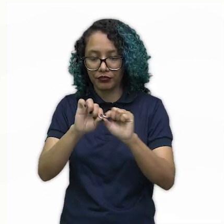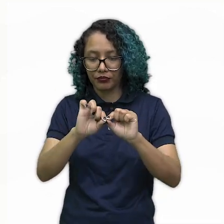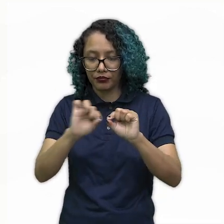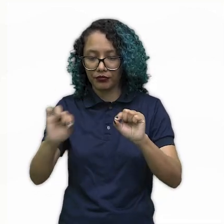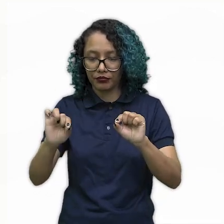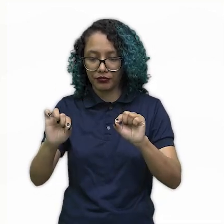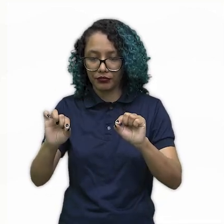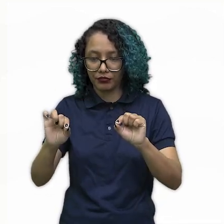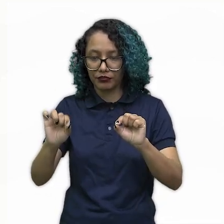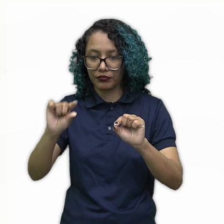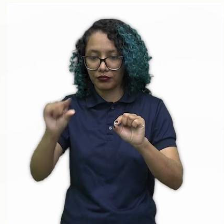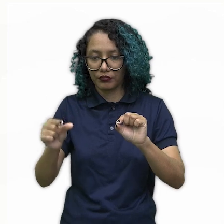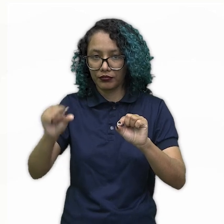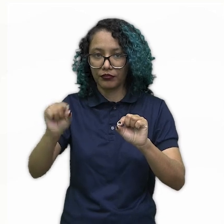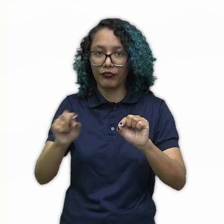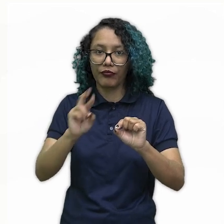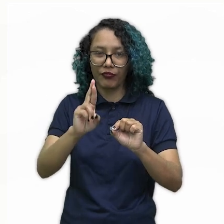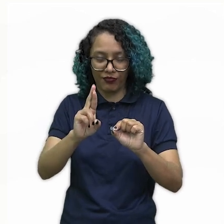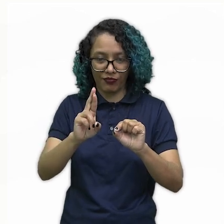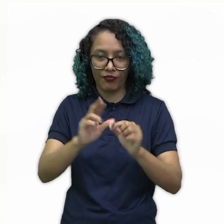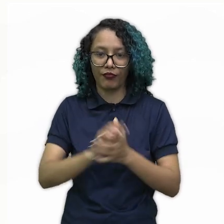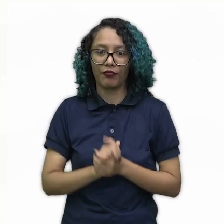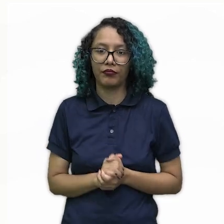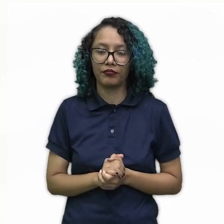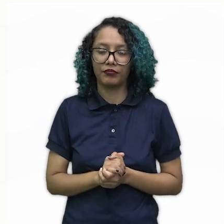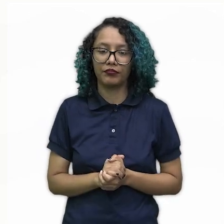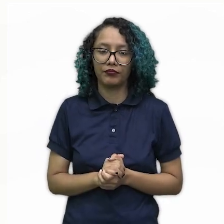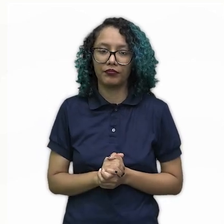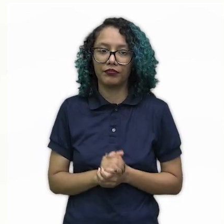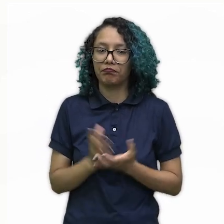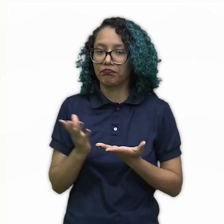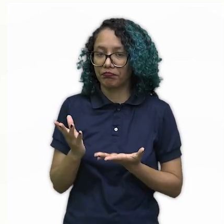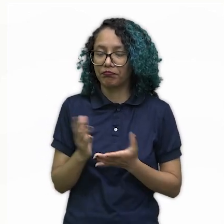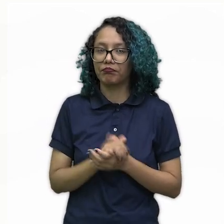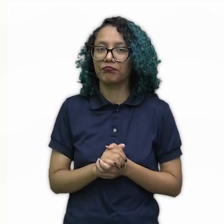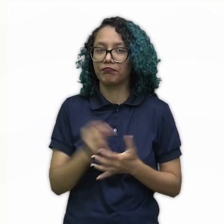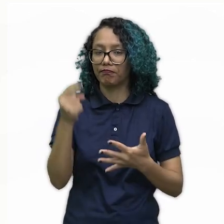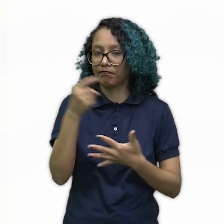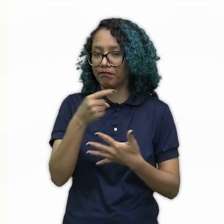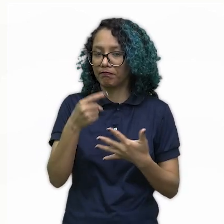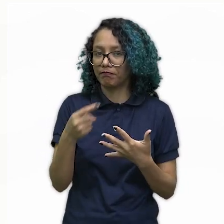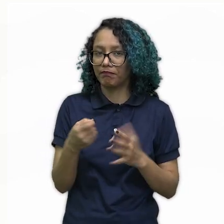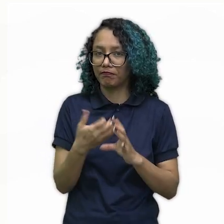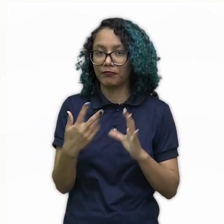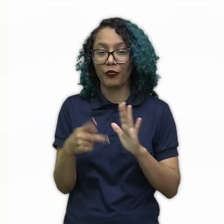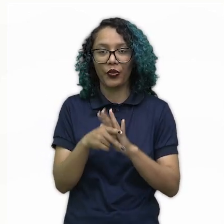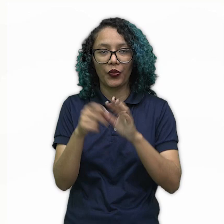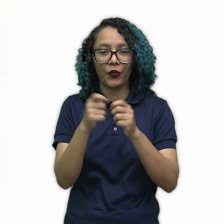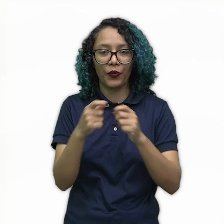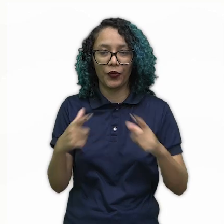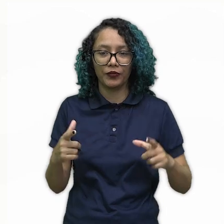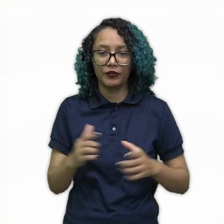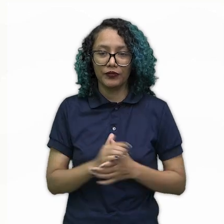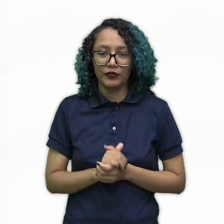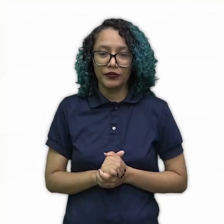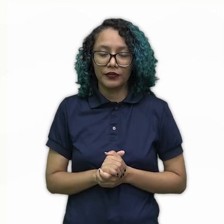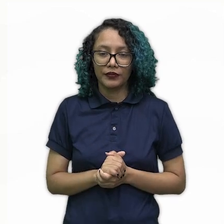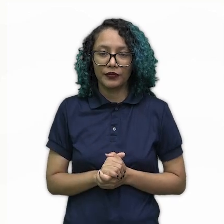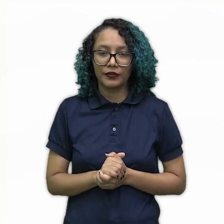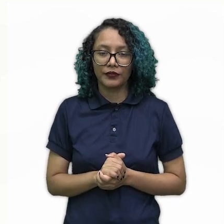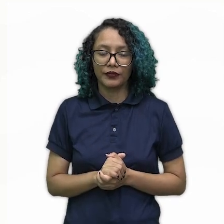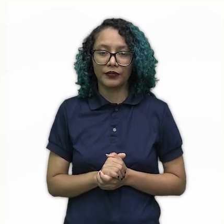borda, ok? Então, esses daqui são os elementos do